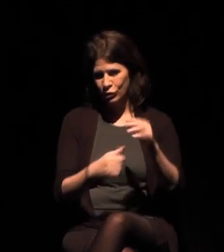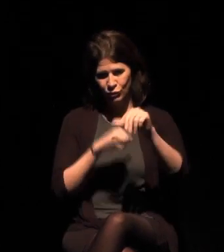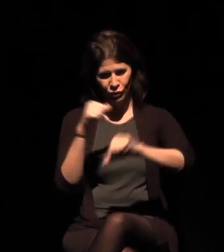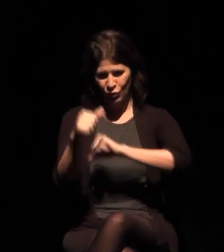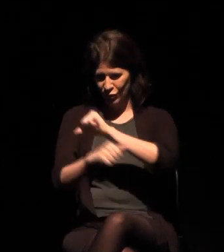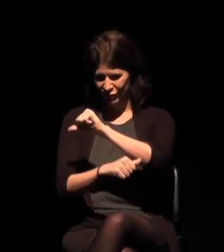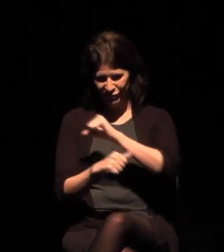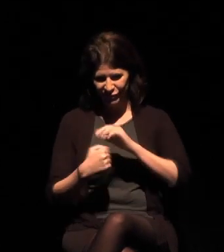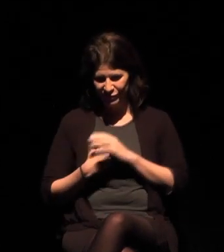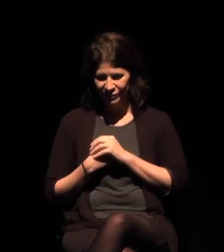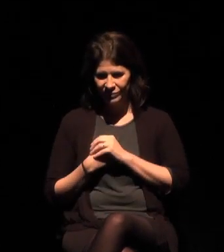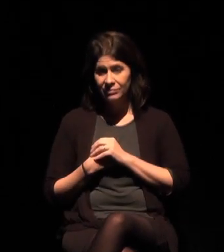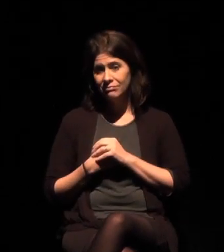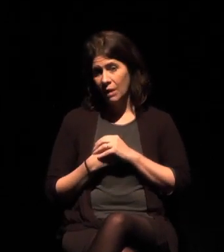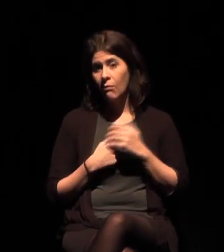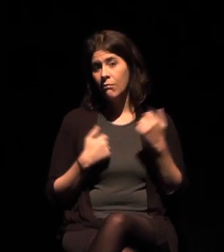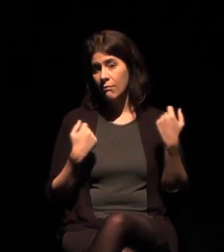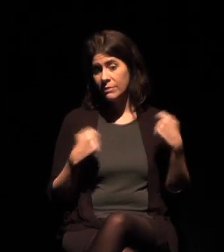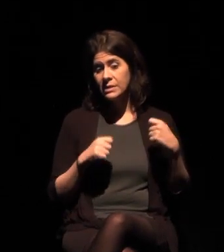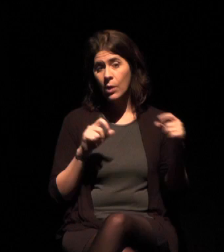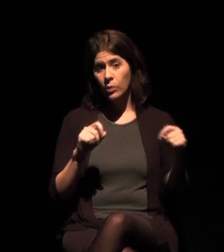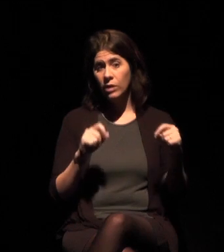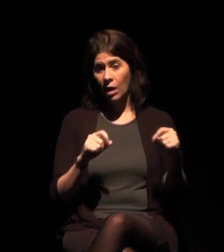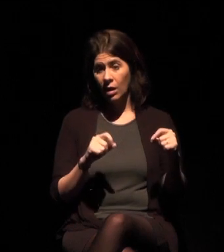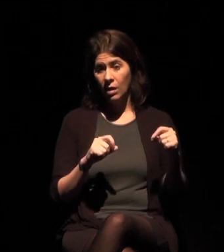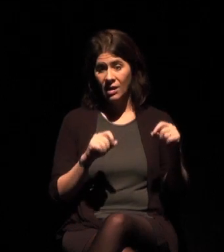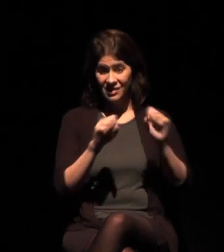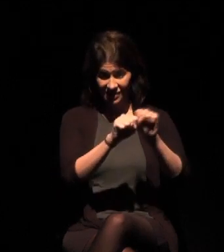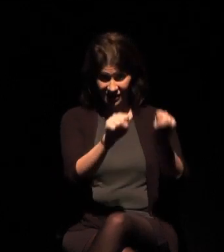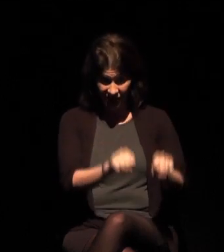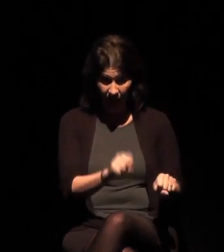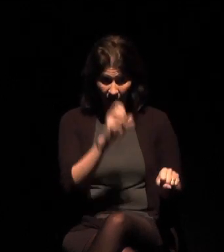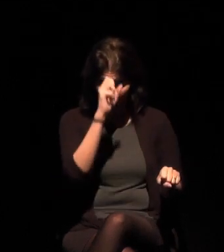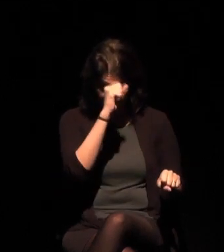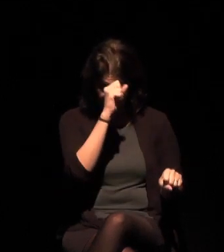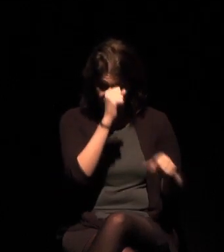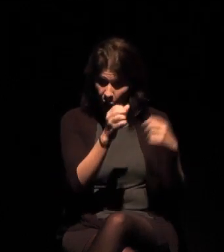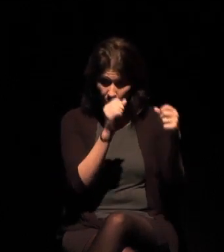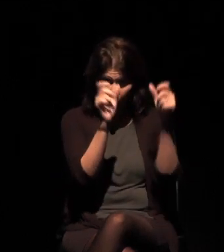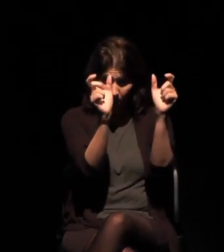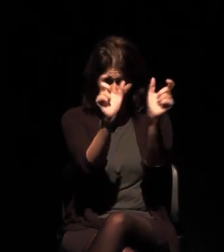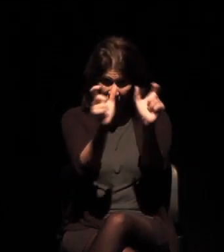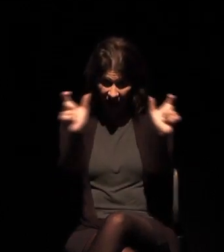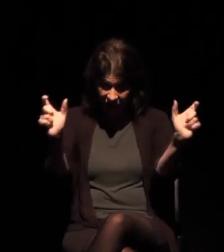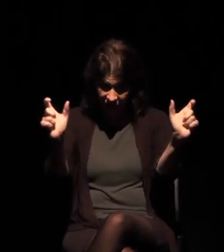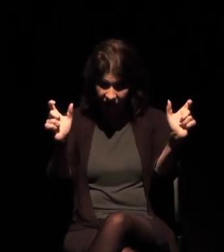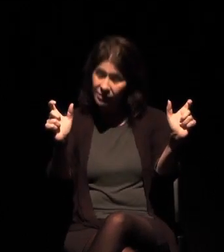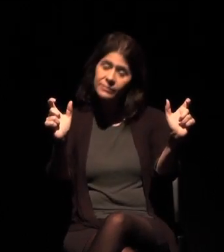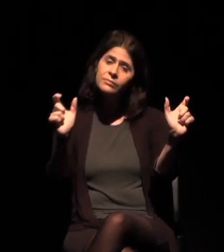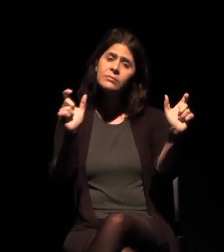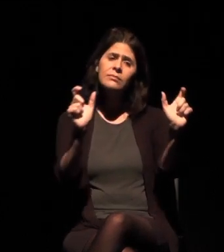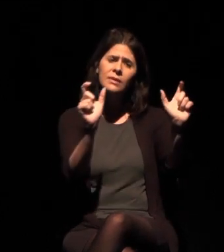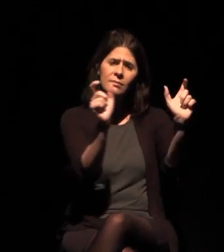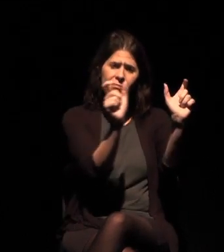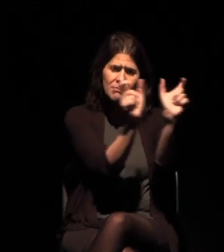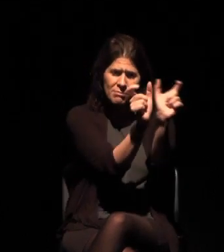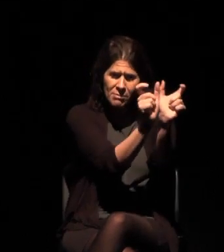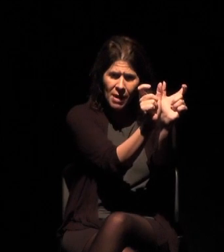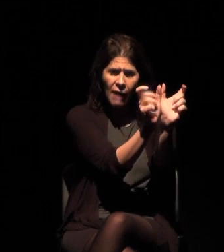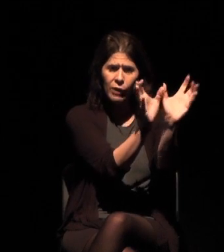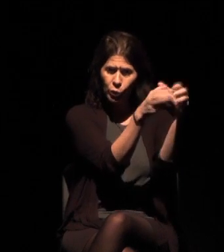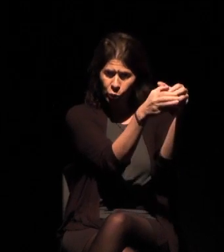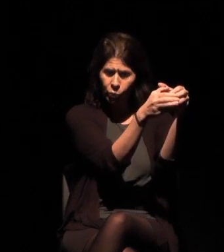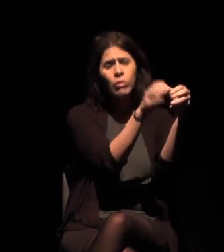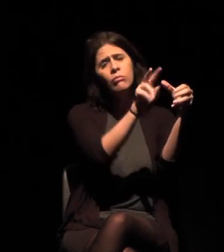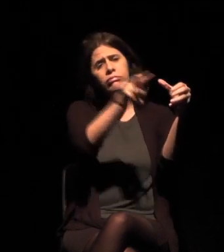função não é um mapeamento que para um conjunto de palavras de uma língua emitir uma palavra outra língua e é